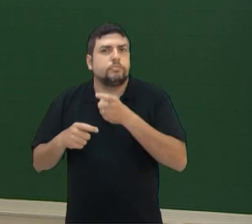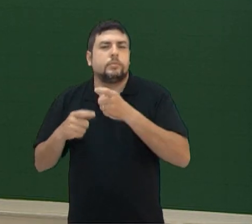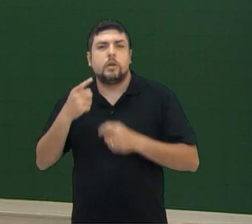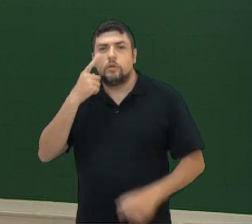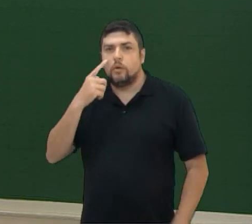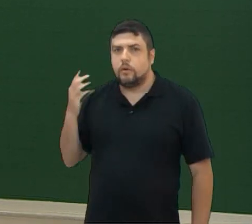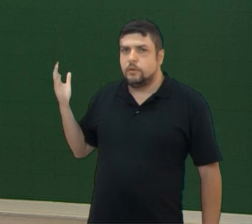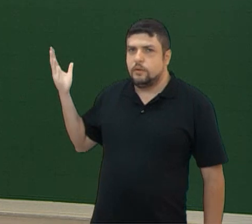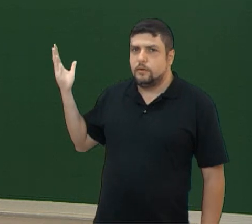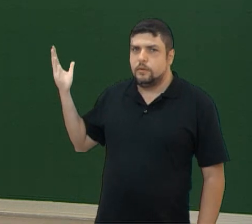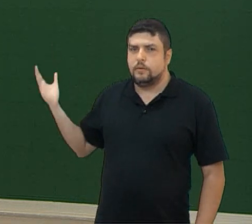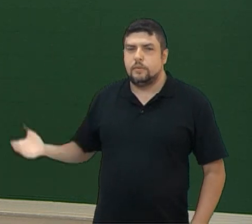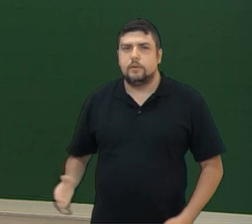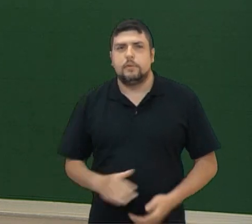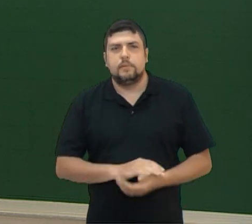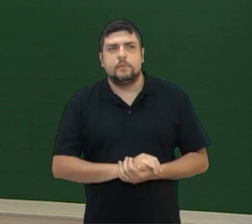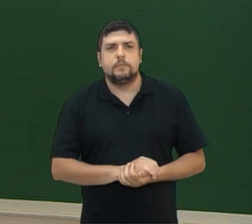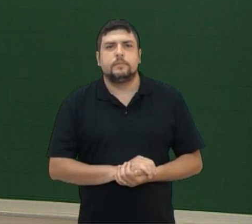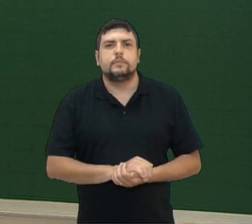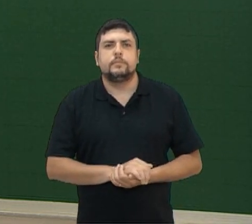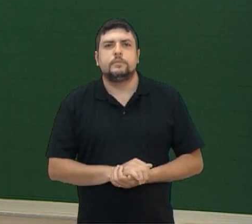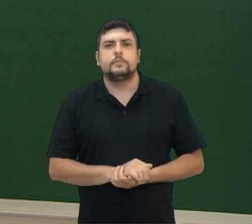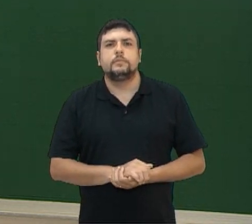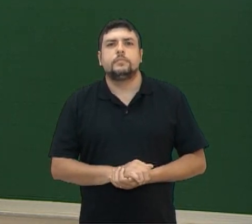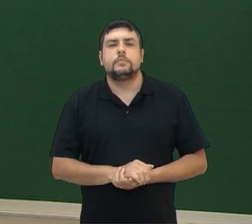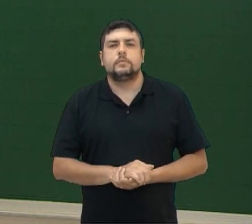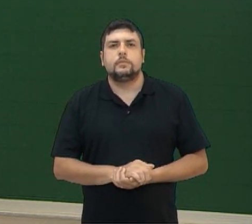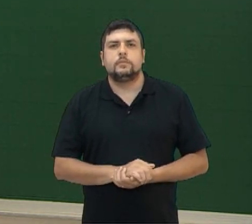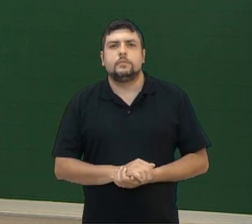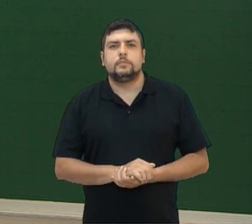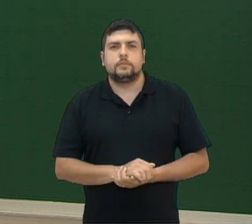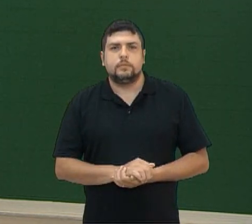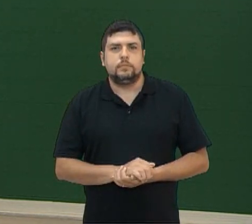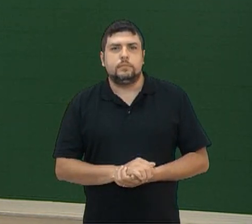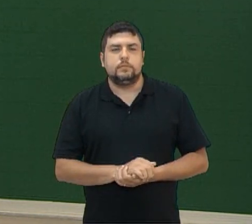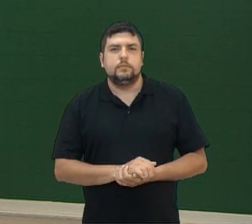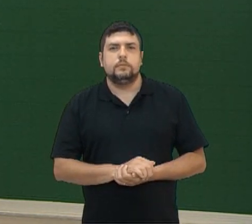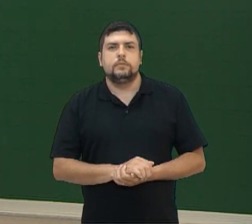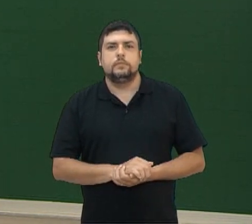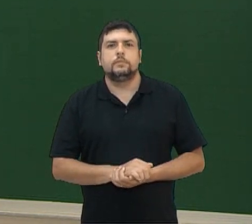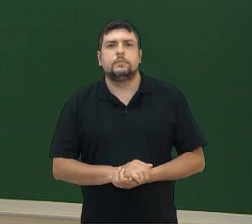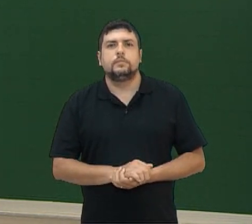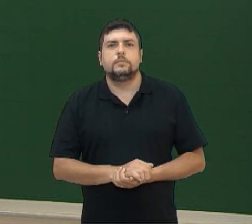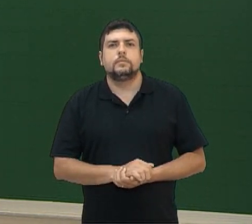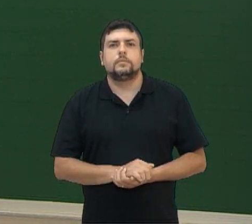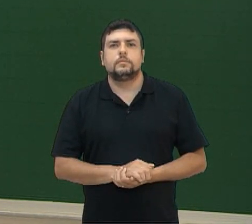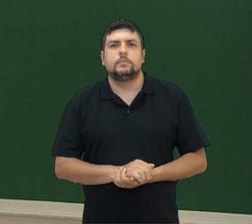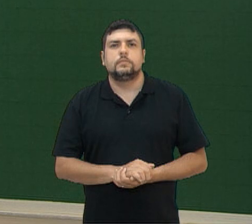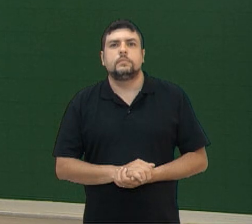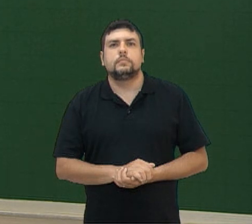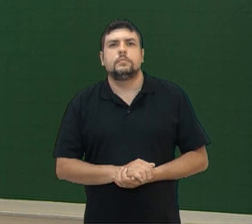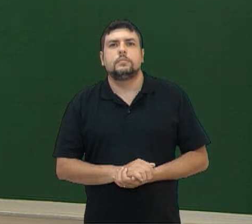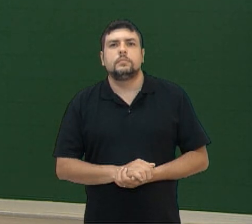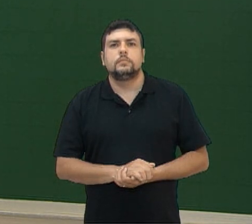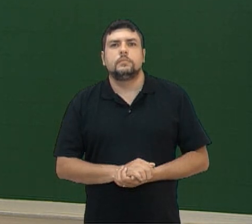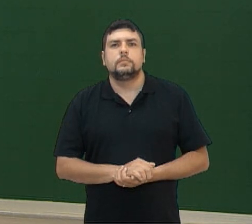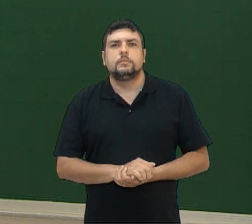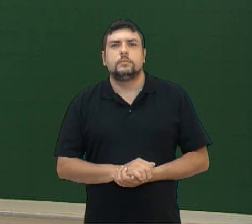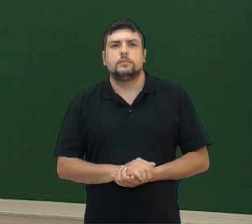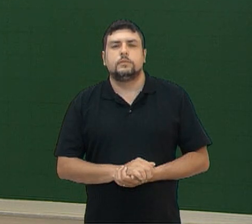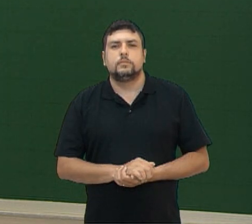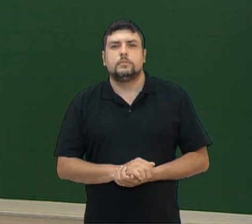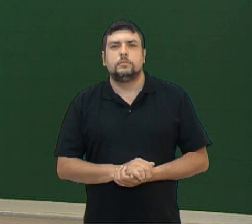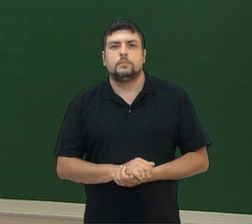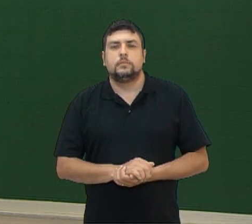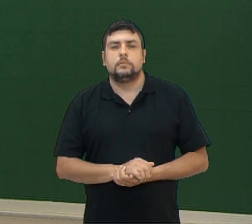isso que eu coloquei o x aqui, tá? Multiplicando cruzado, 7 vezes 18, vocês não multiplicaram a